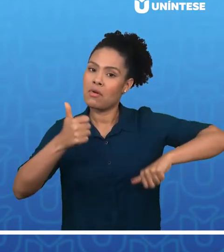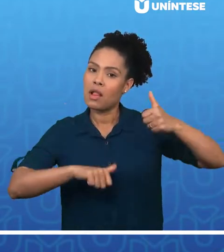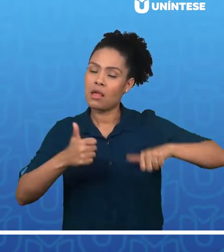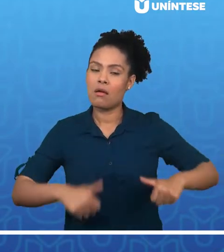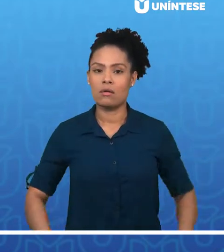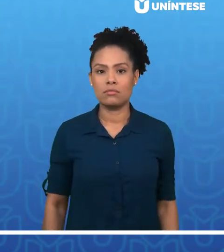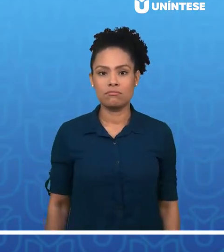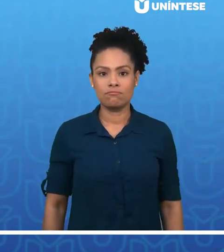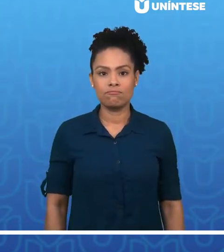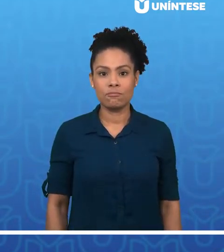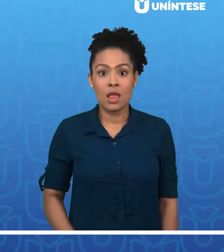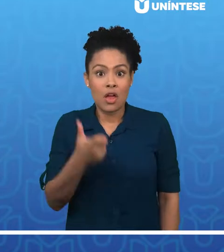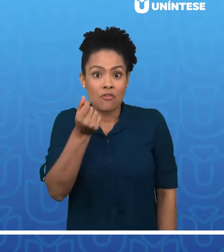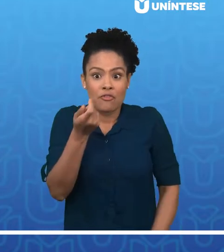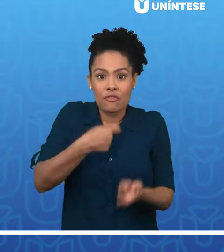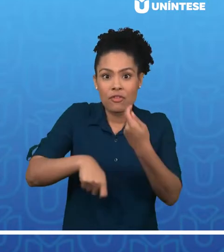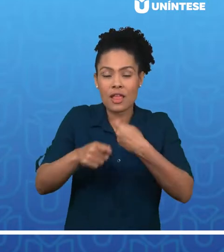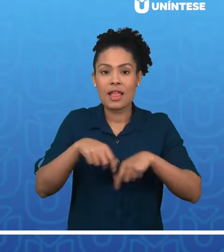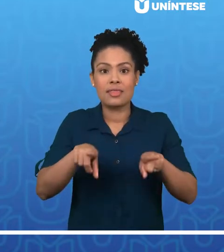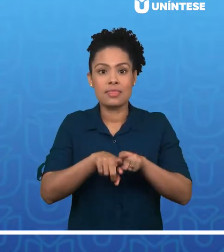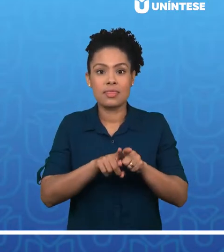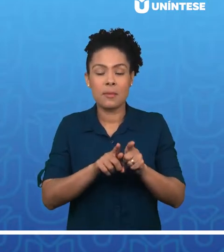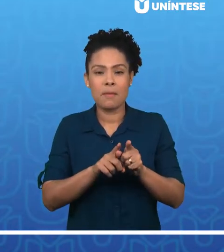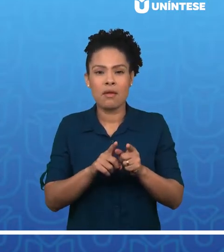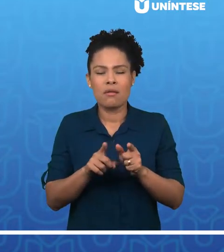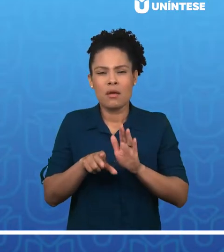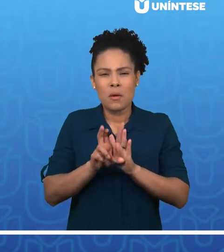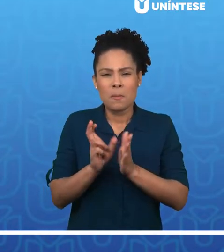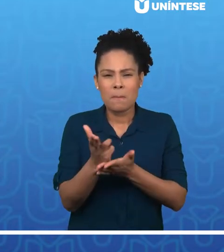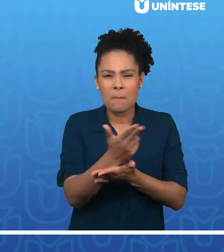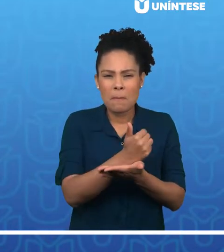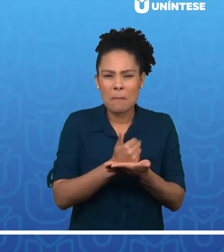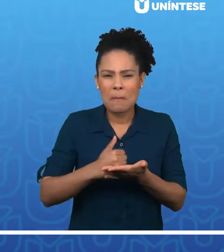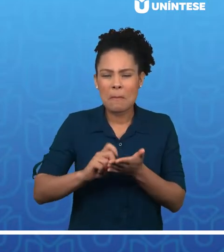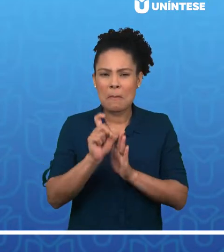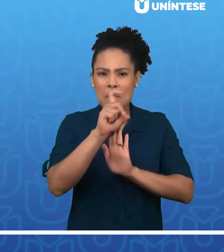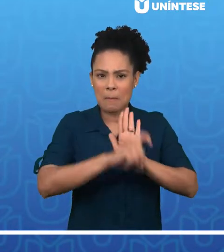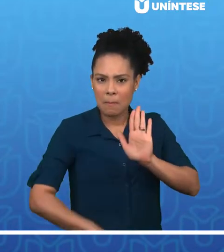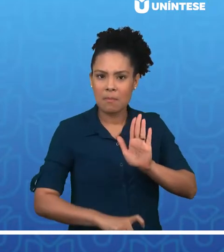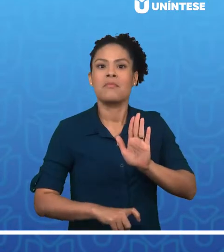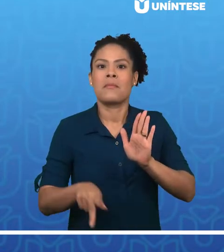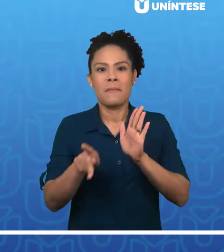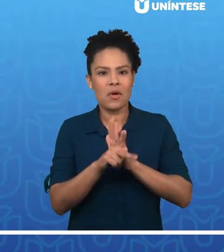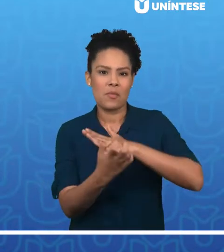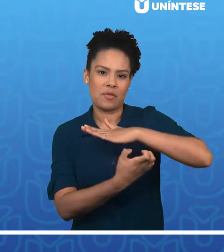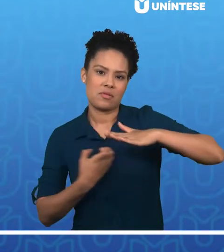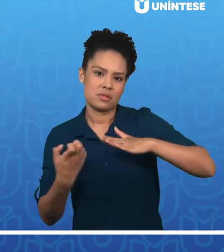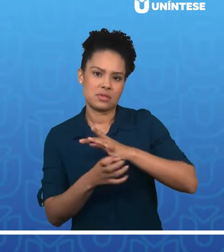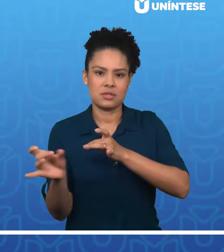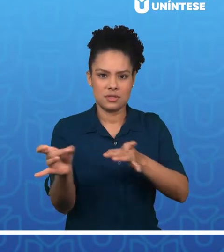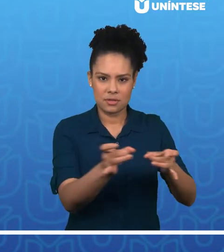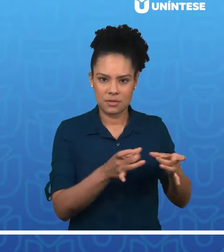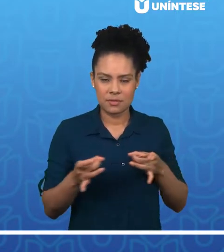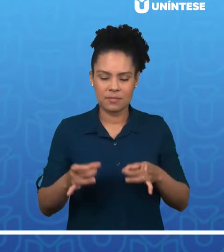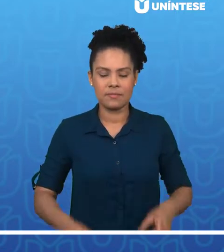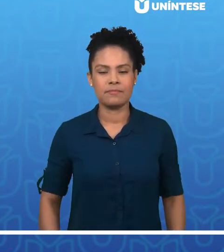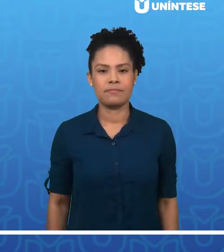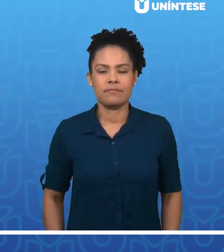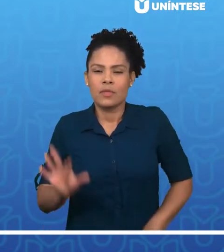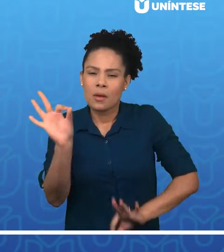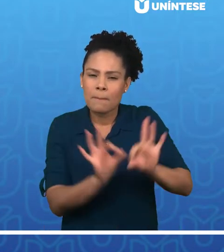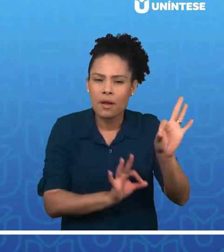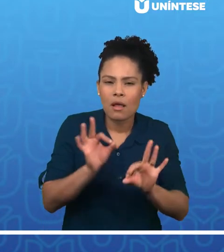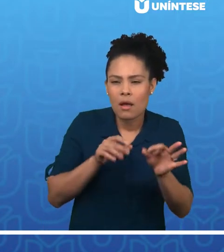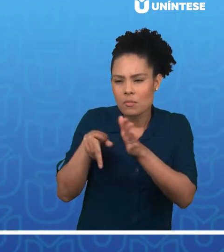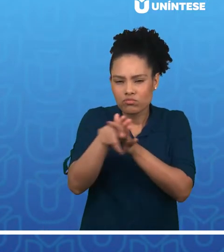realizar estudos de viabilidade econômica, financeira e tributária para a comercialização dos produtos e serviços dessa empresa,